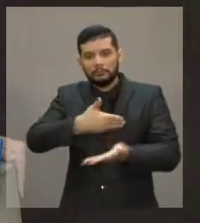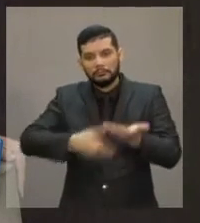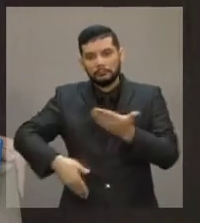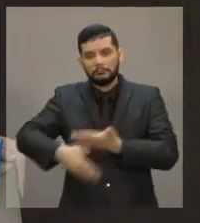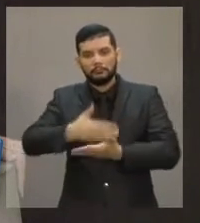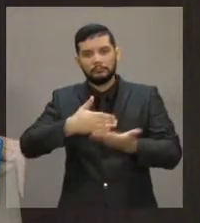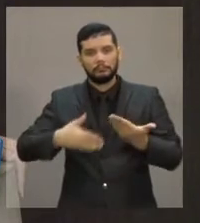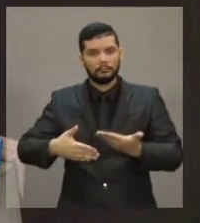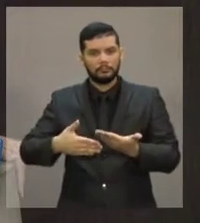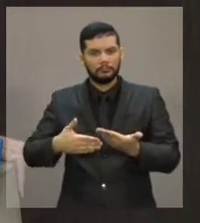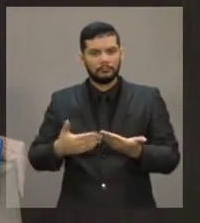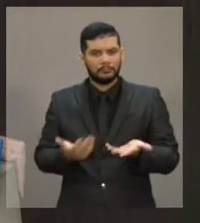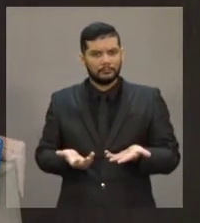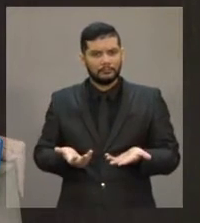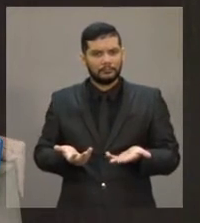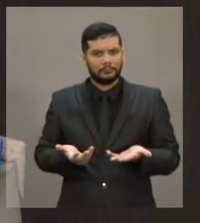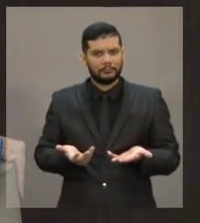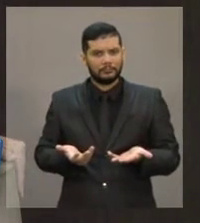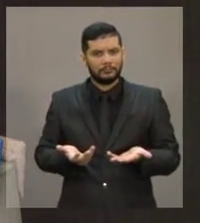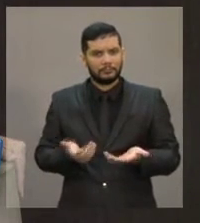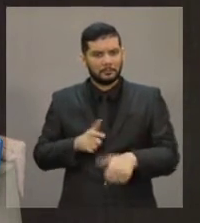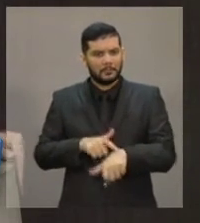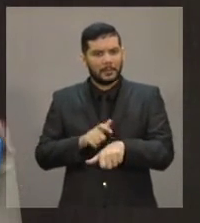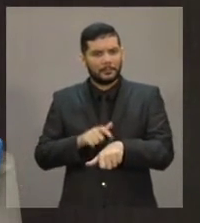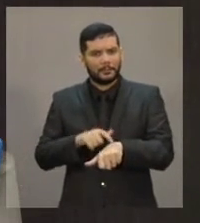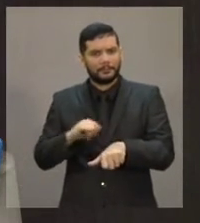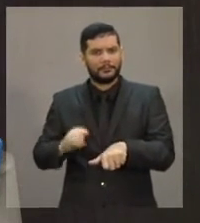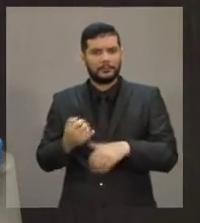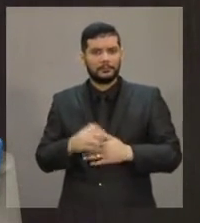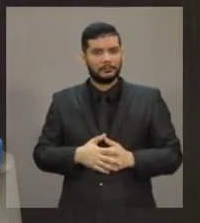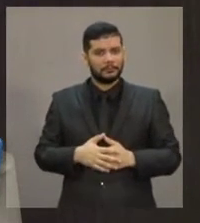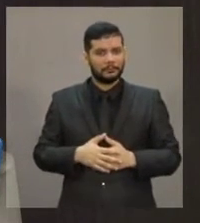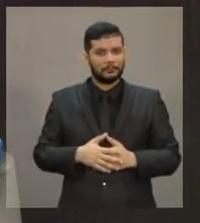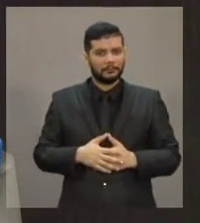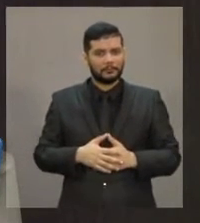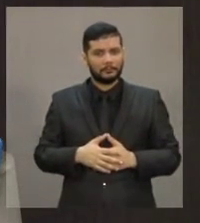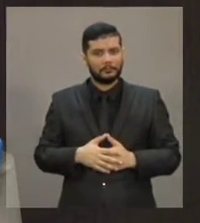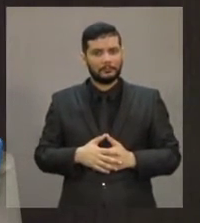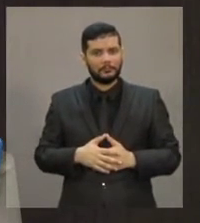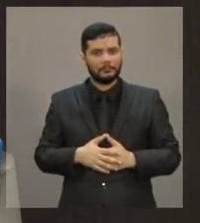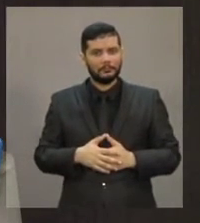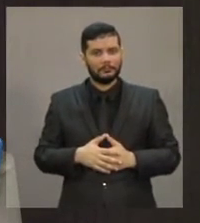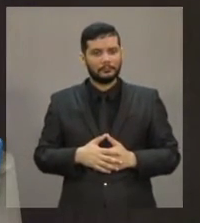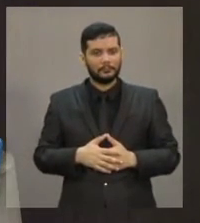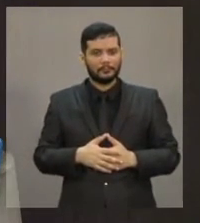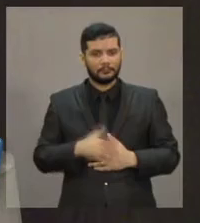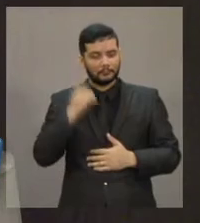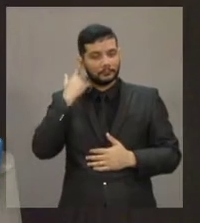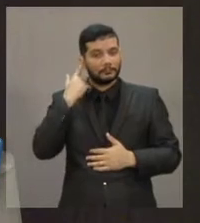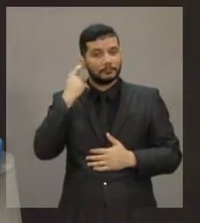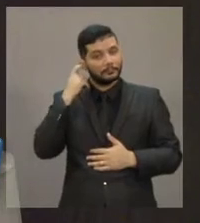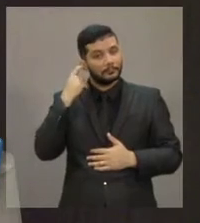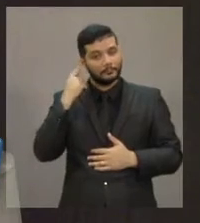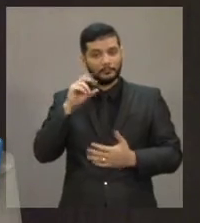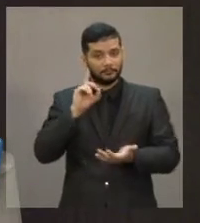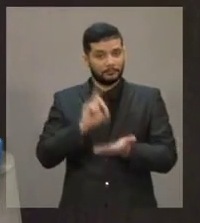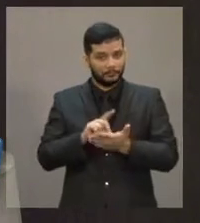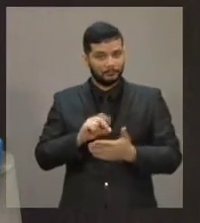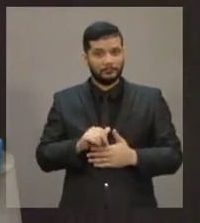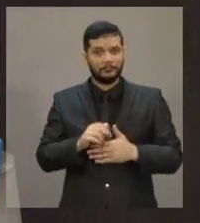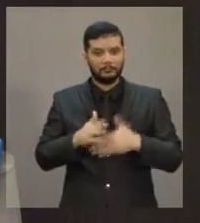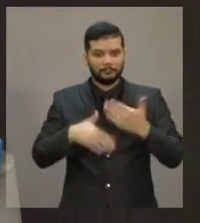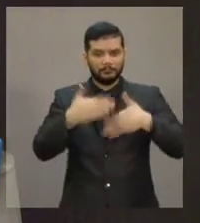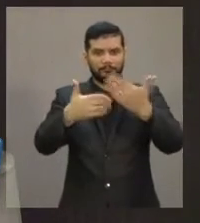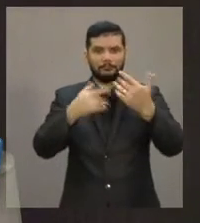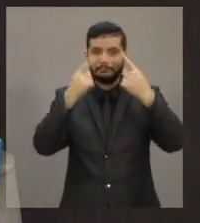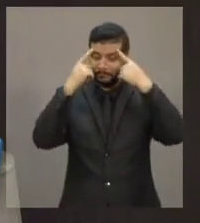confraternizar e passar mais tempo juntos. A destruição da política social, por exemplo, faz avançar a violência.